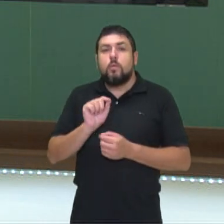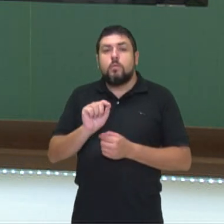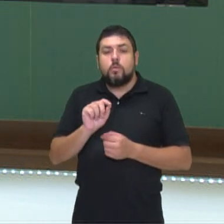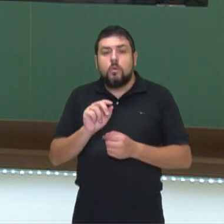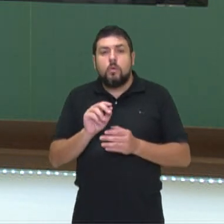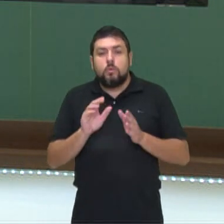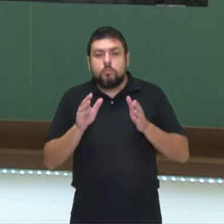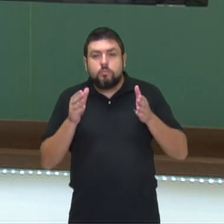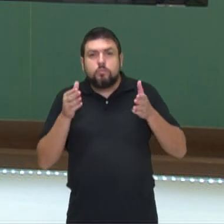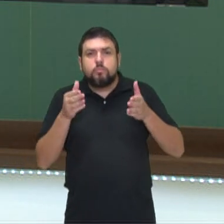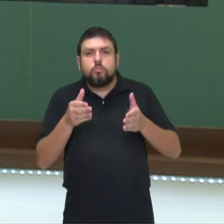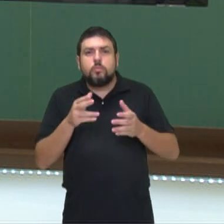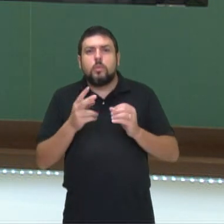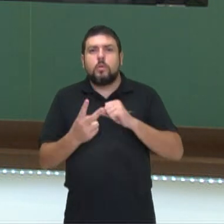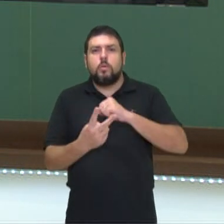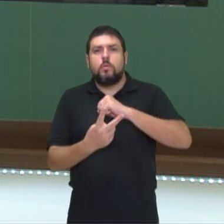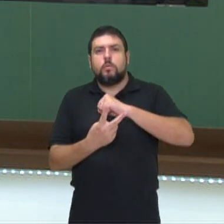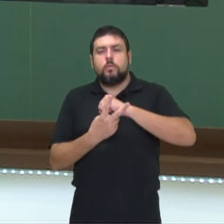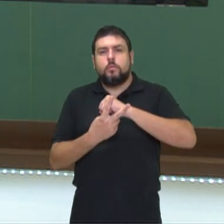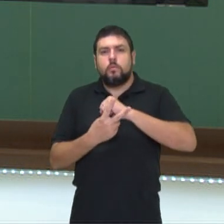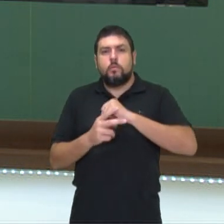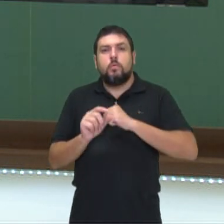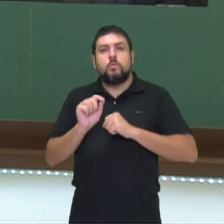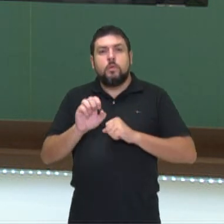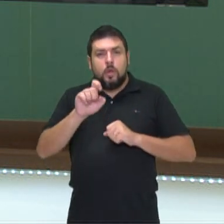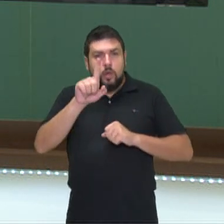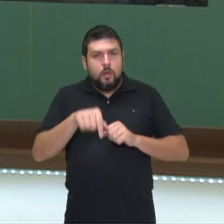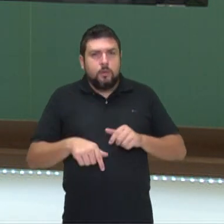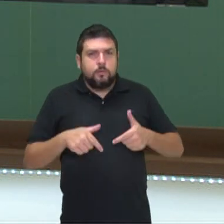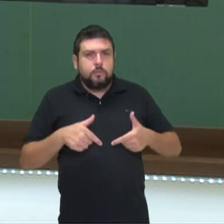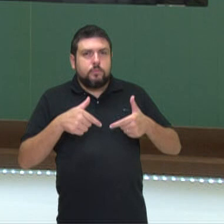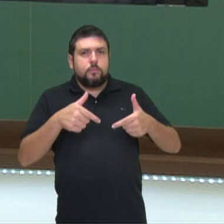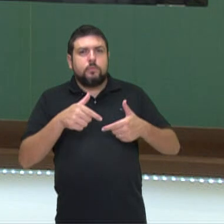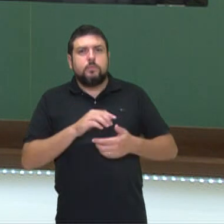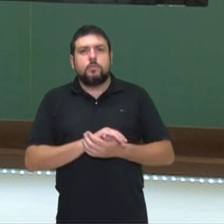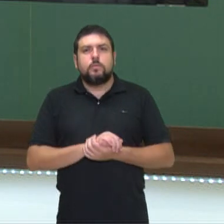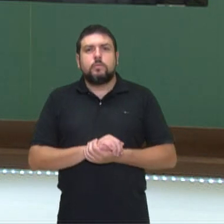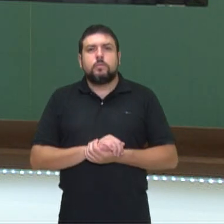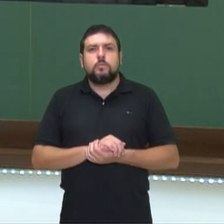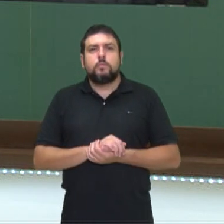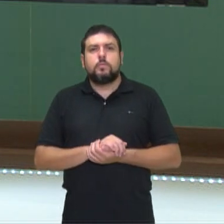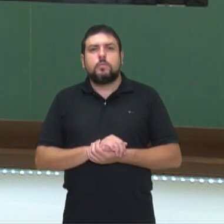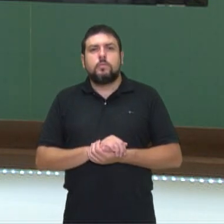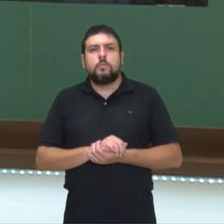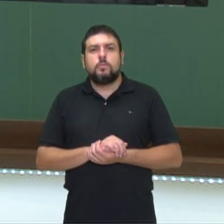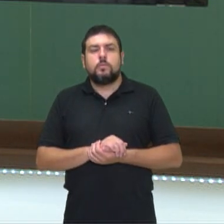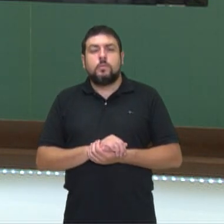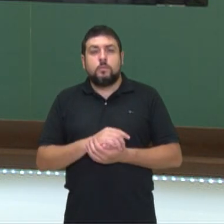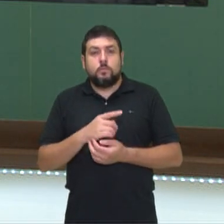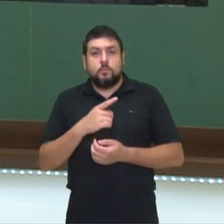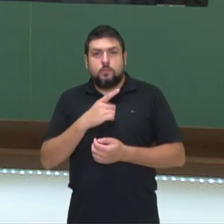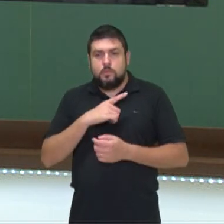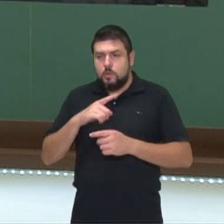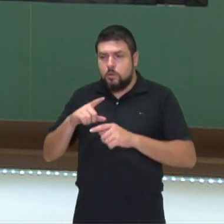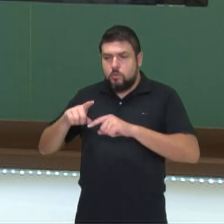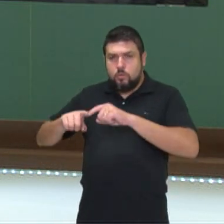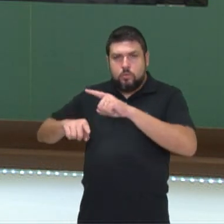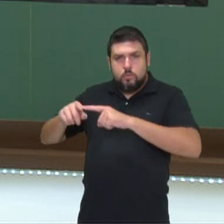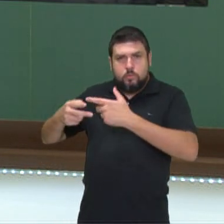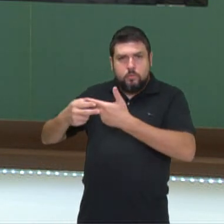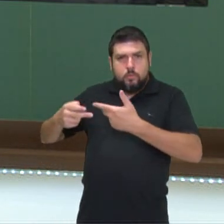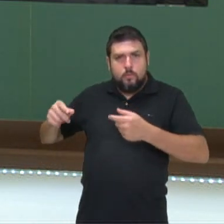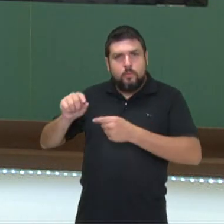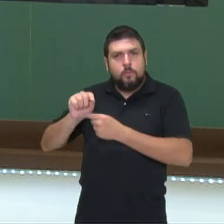porque ele é um verbo nocional, que demonstrou uma ação, um verbo significativo. Temos o objeto, que é o mundo, o que está